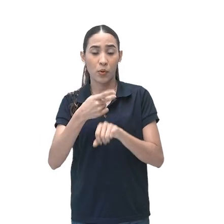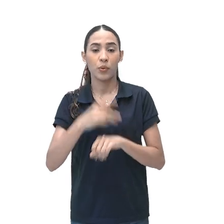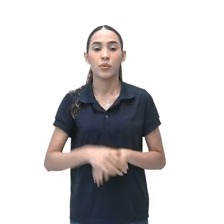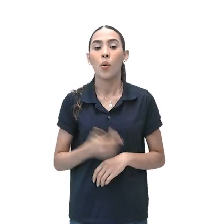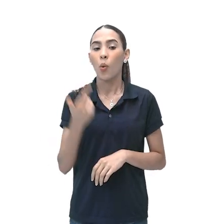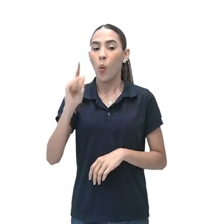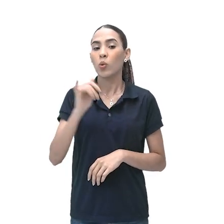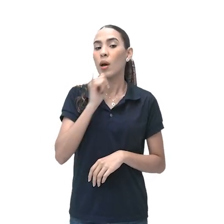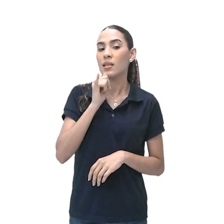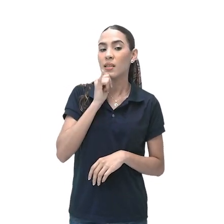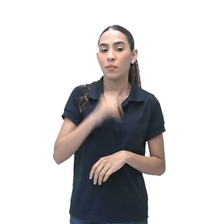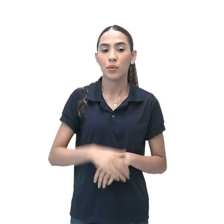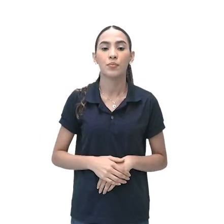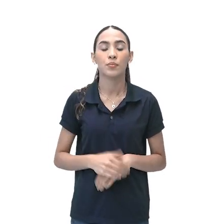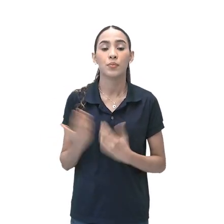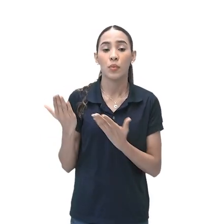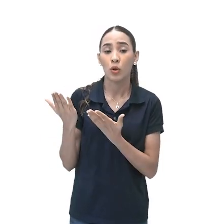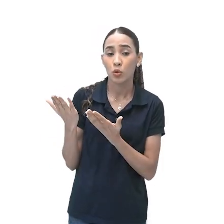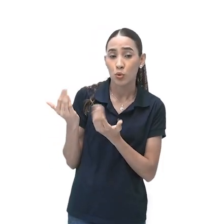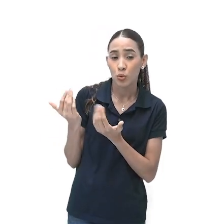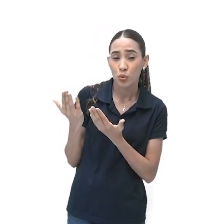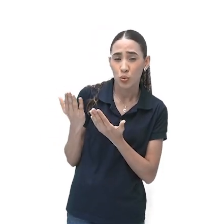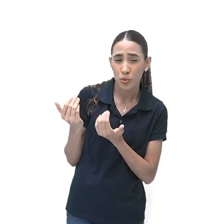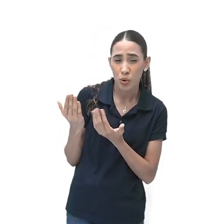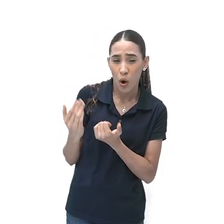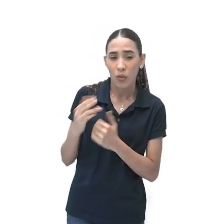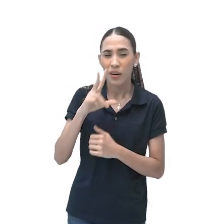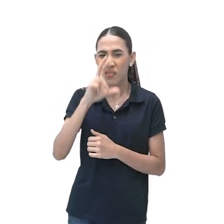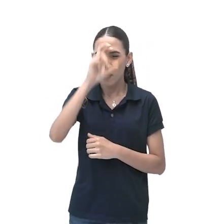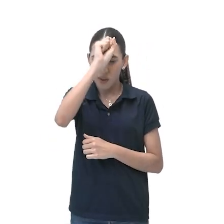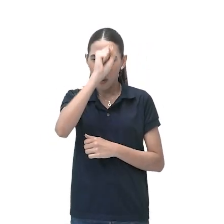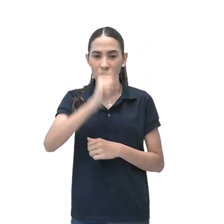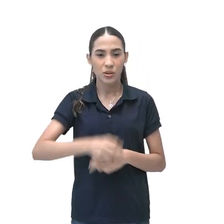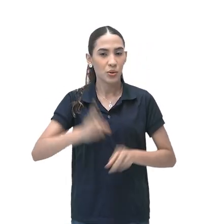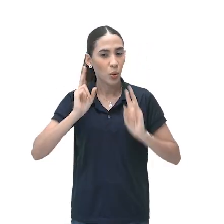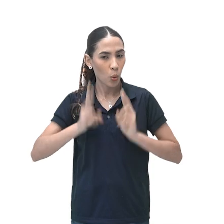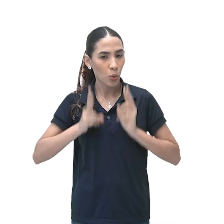outro exemplo, olha só. O jovem felino